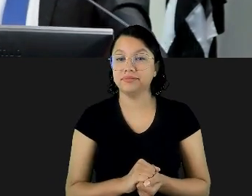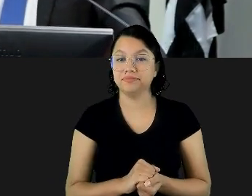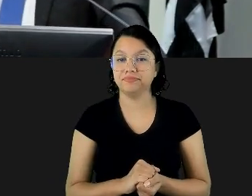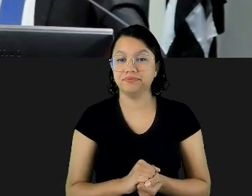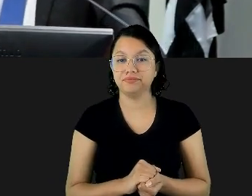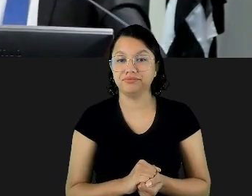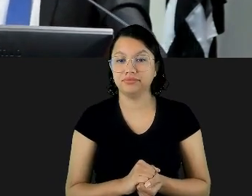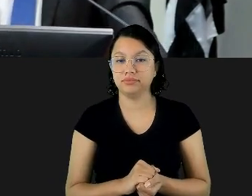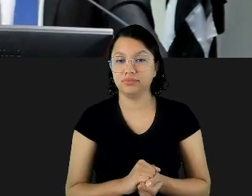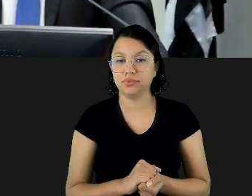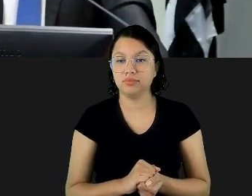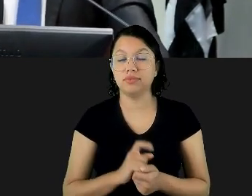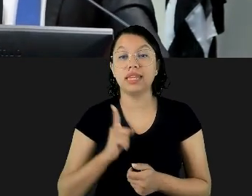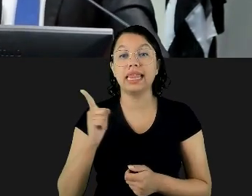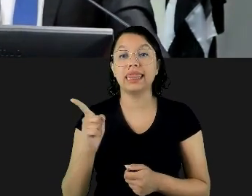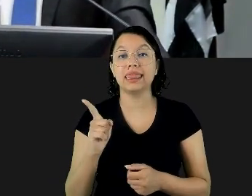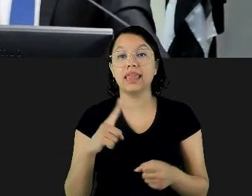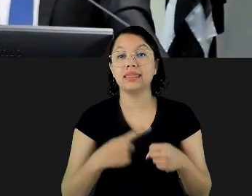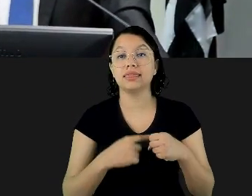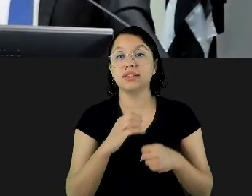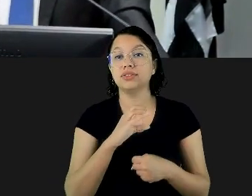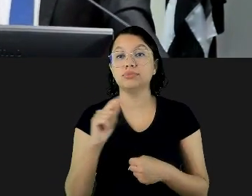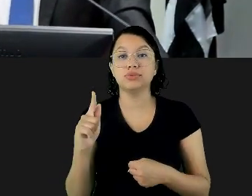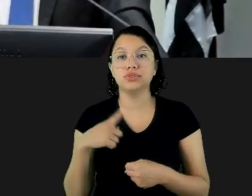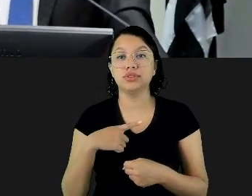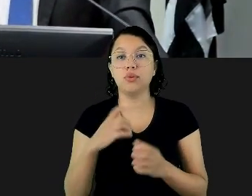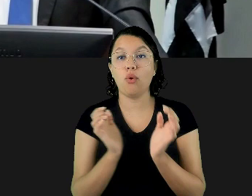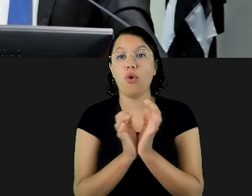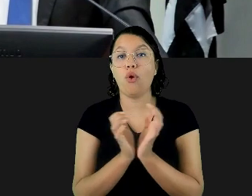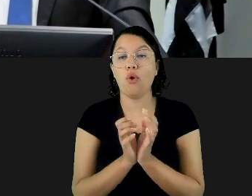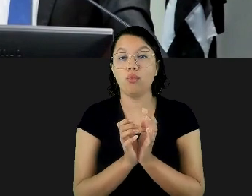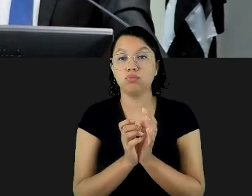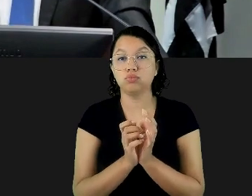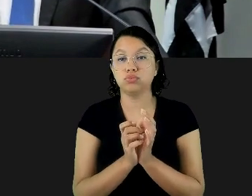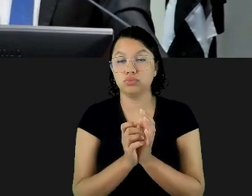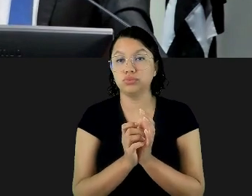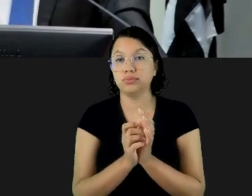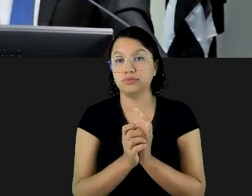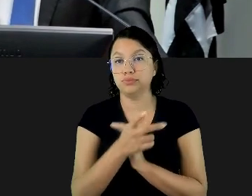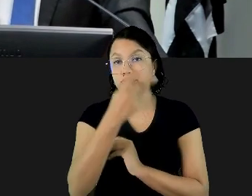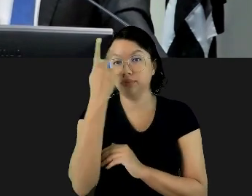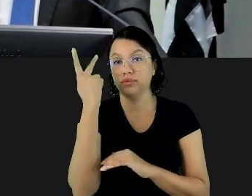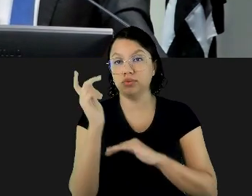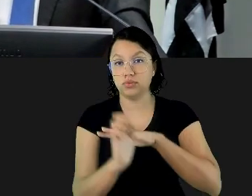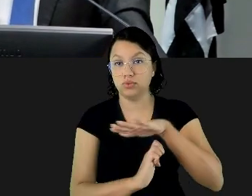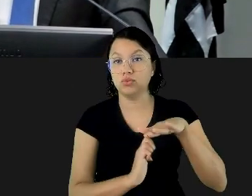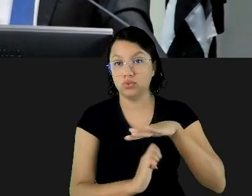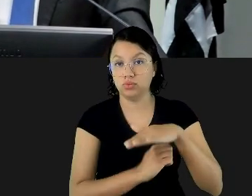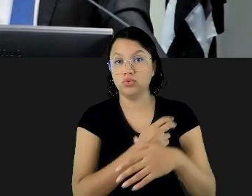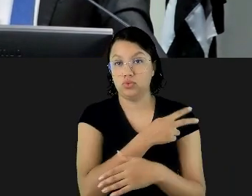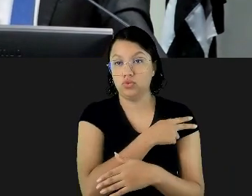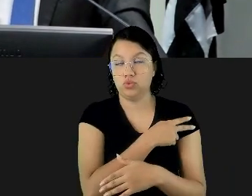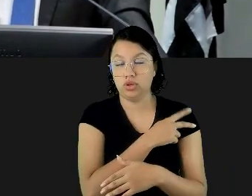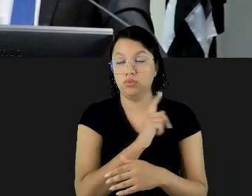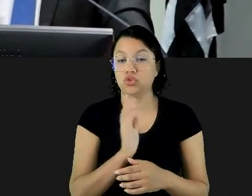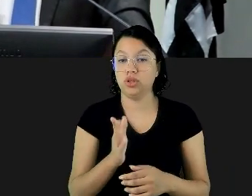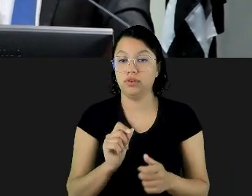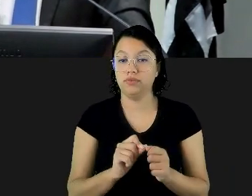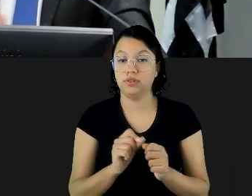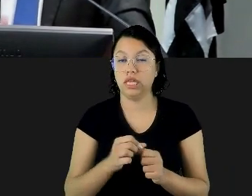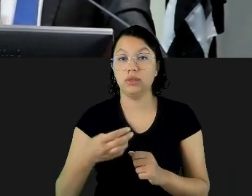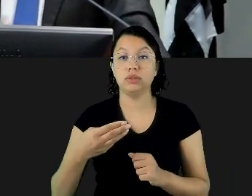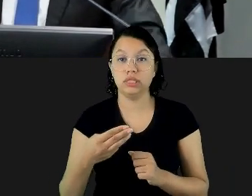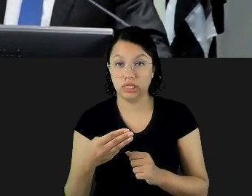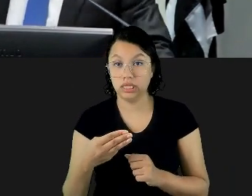Lá em Campo Grande tem um grupo de empresários que já fez 3 expedições pela rota. 2 em